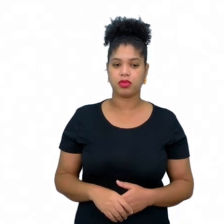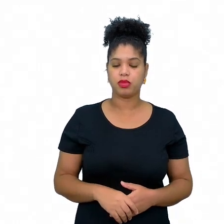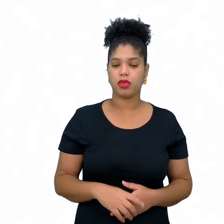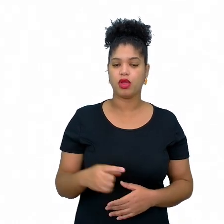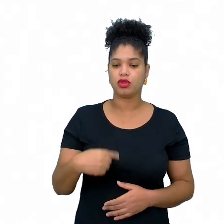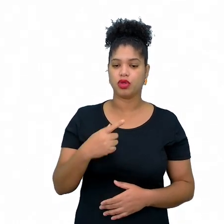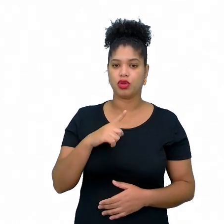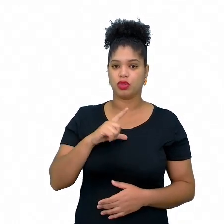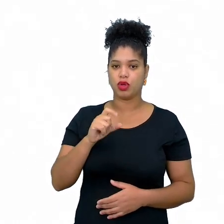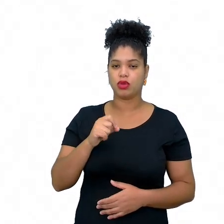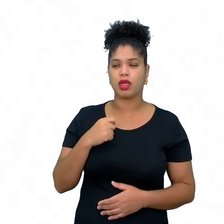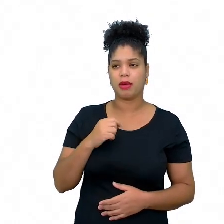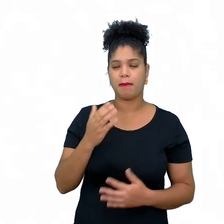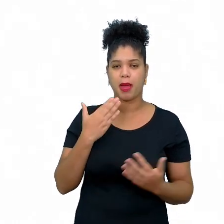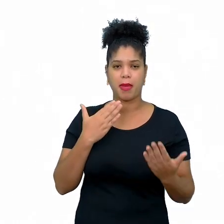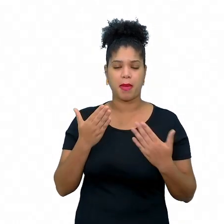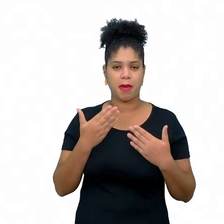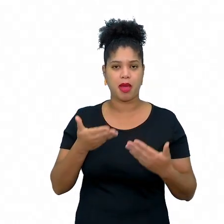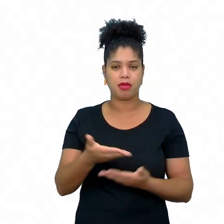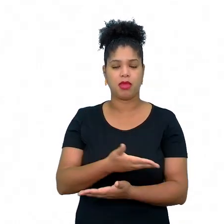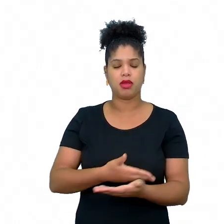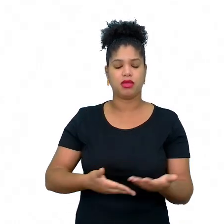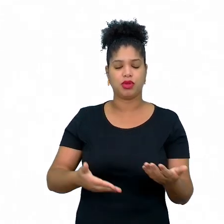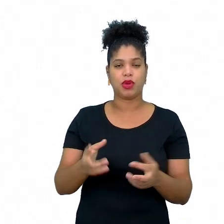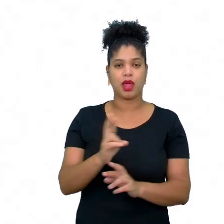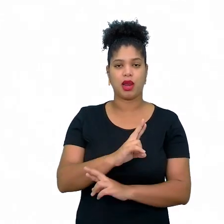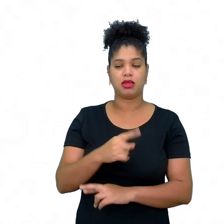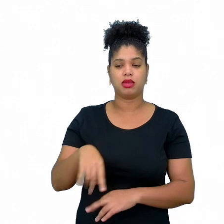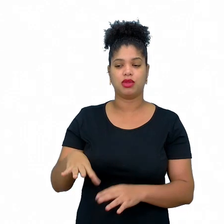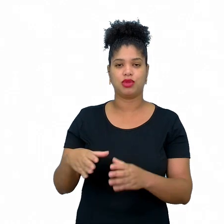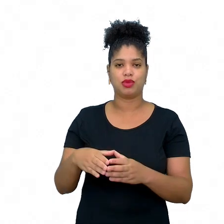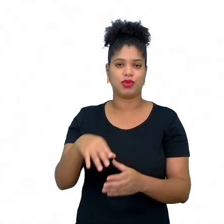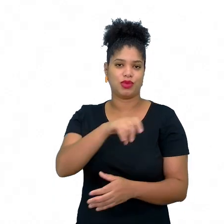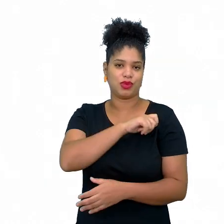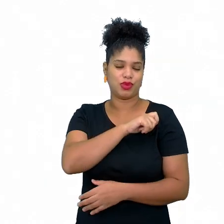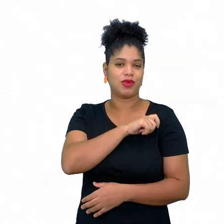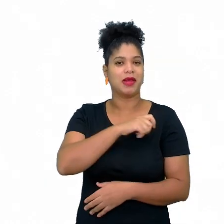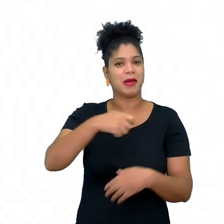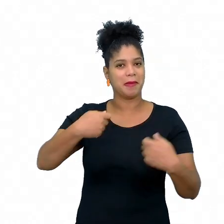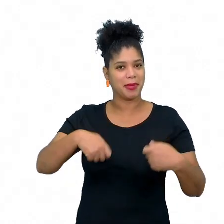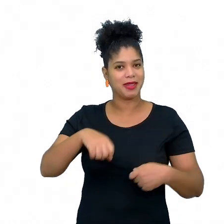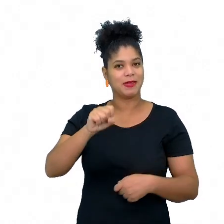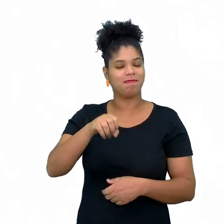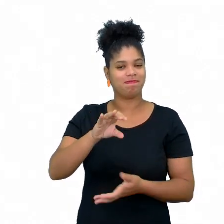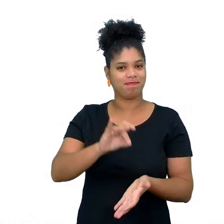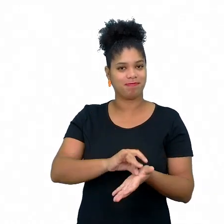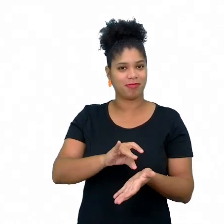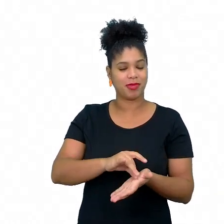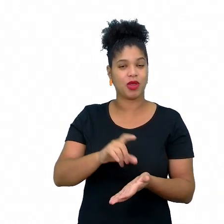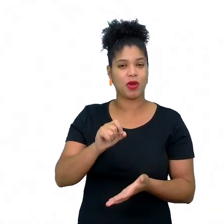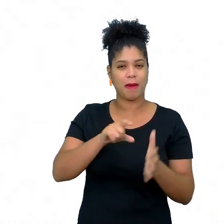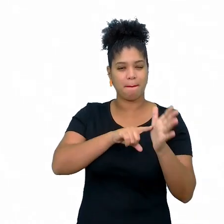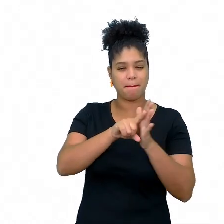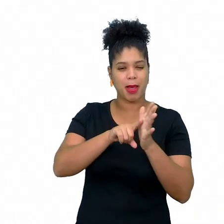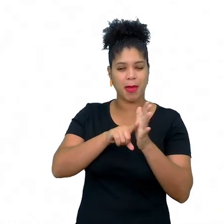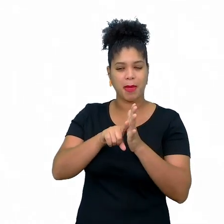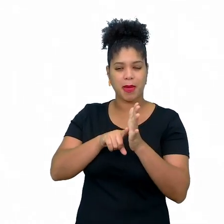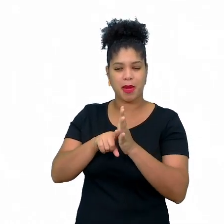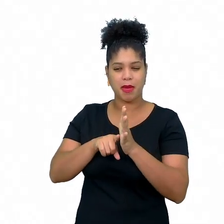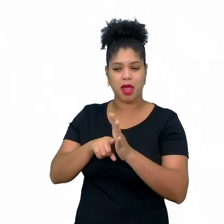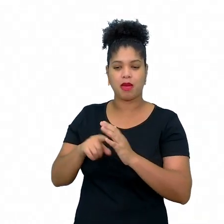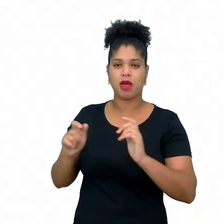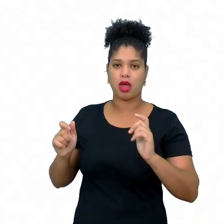temos que interagir, temos que relacionar esse estudante precisa ser instigado,